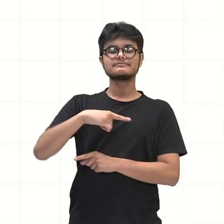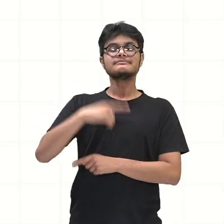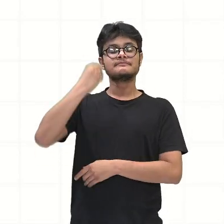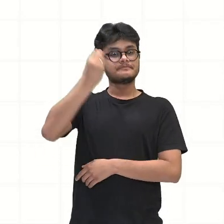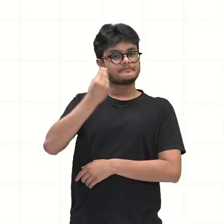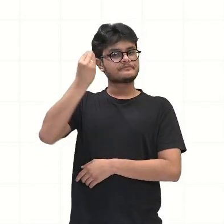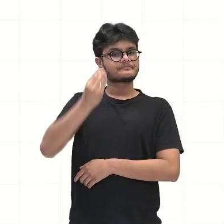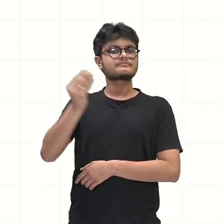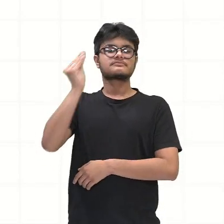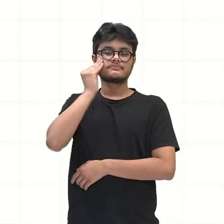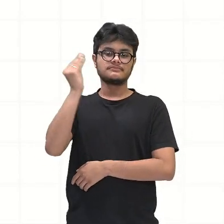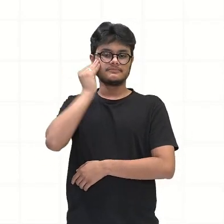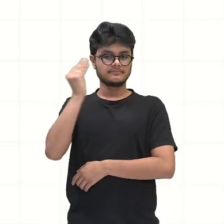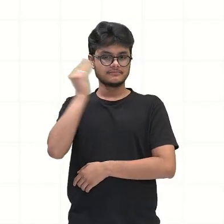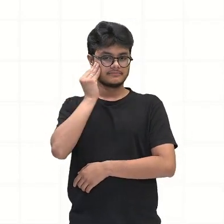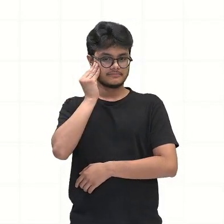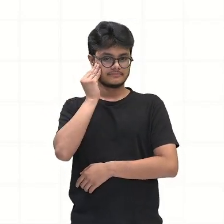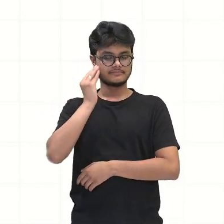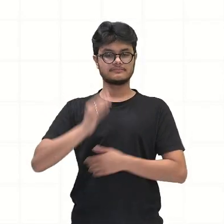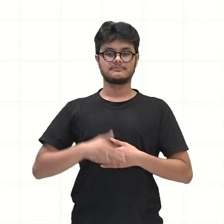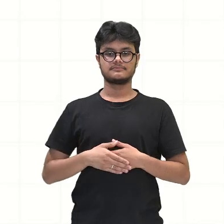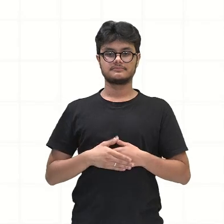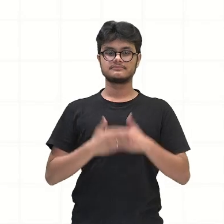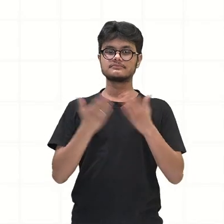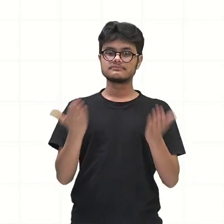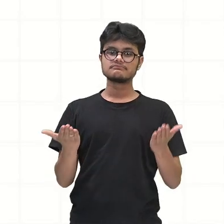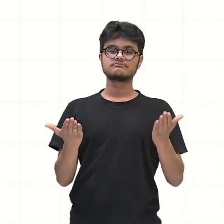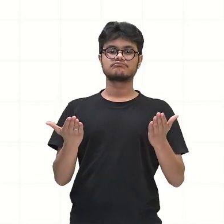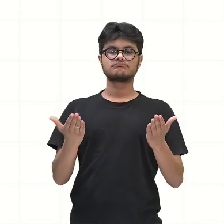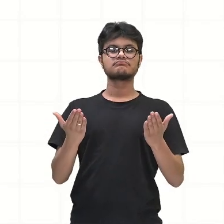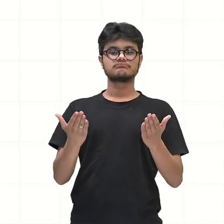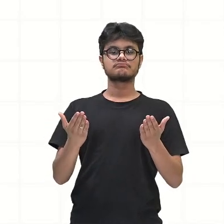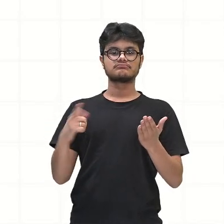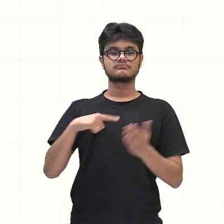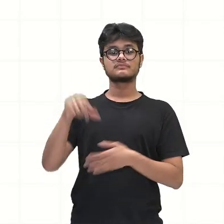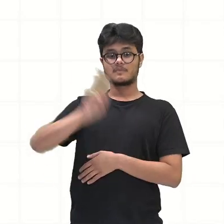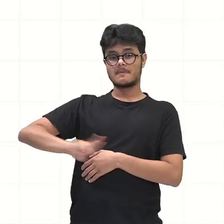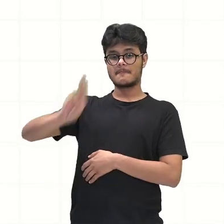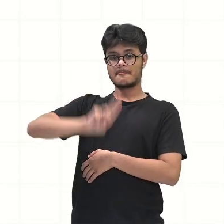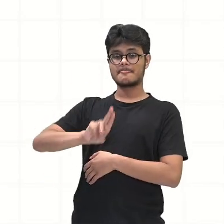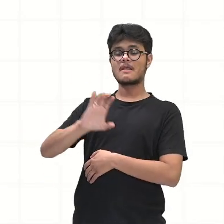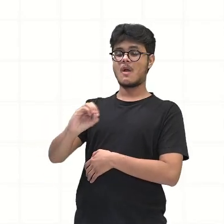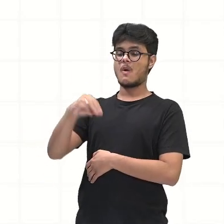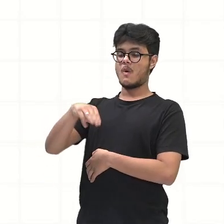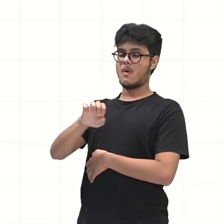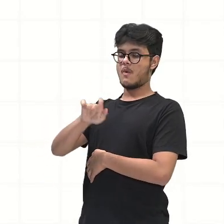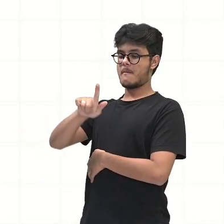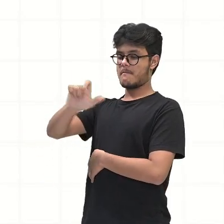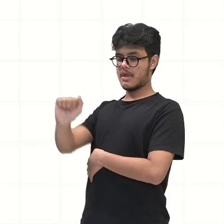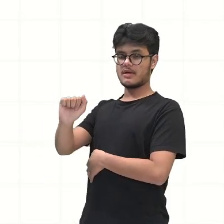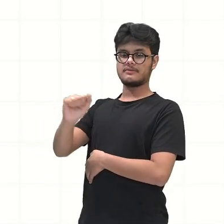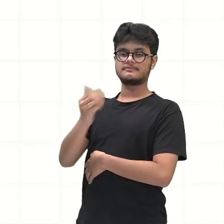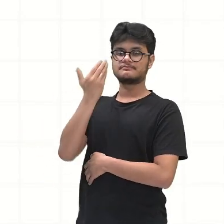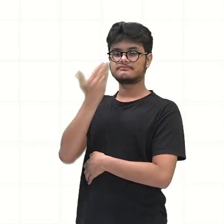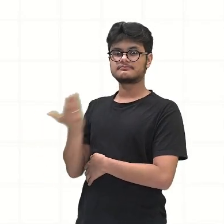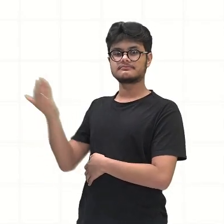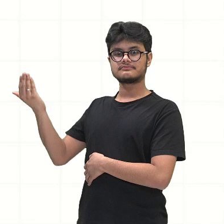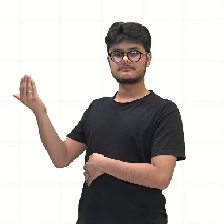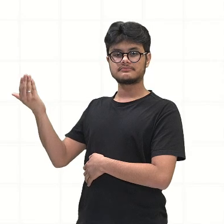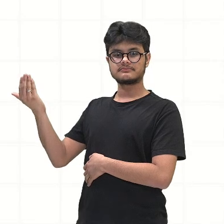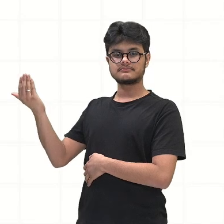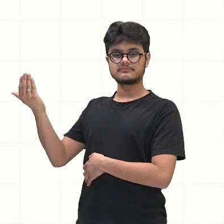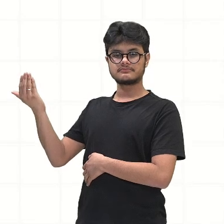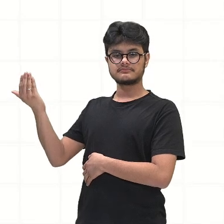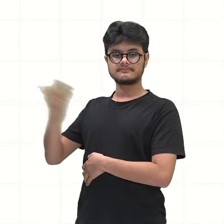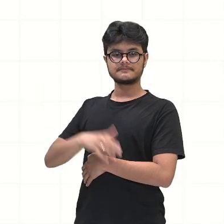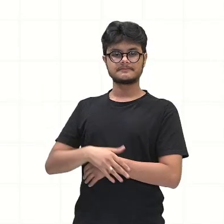experimento aleatório. Em geral, usa-se a letra grega maiúscula, essa letra grega